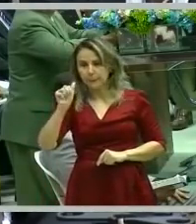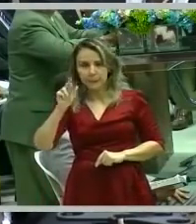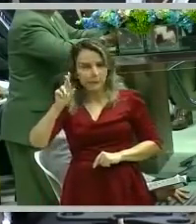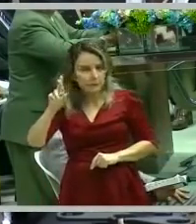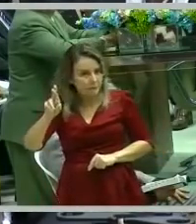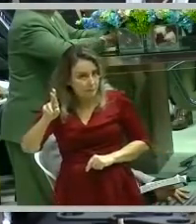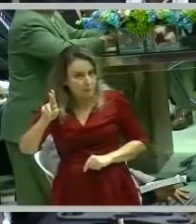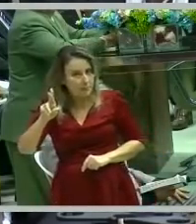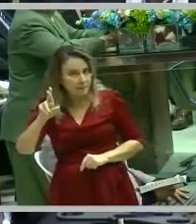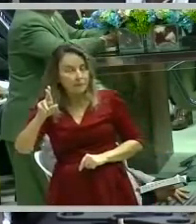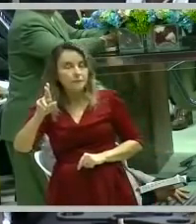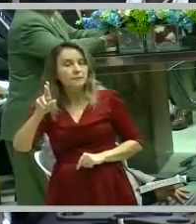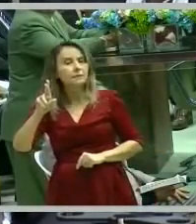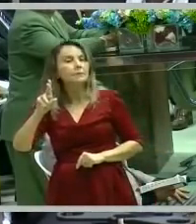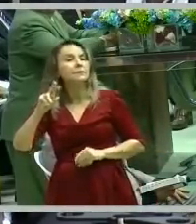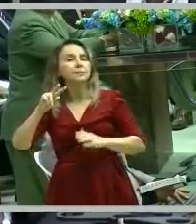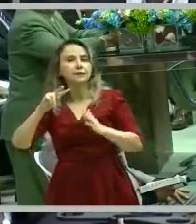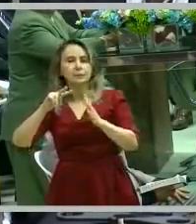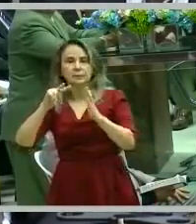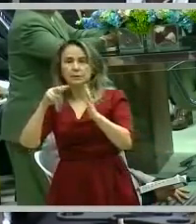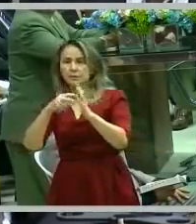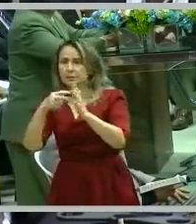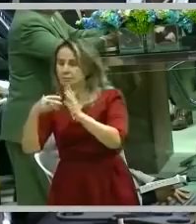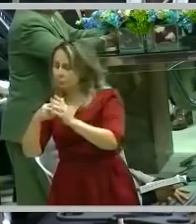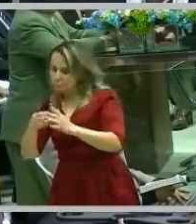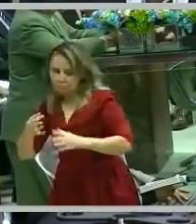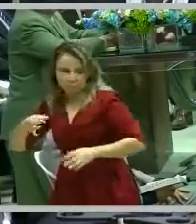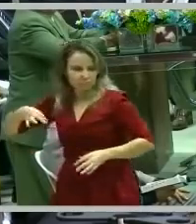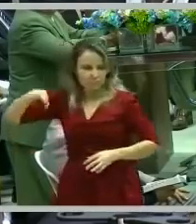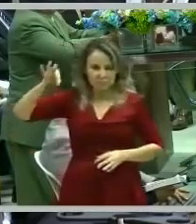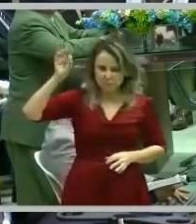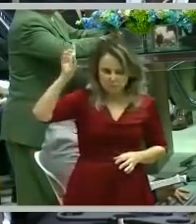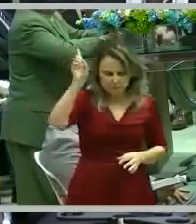Apoderar-se, irmão, é voar em cima e dominar.